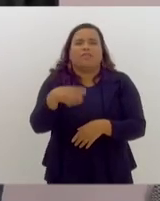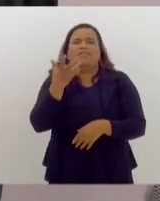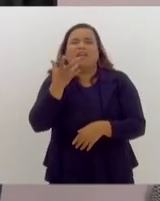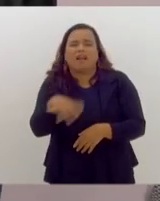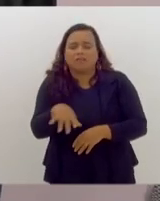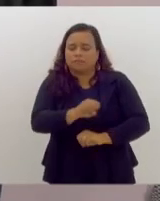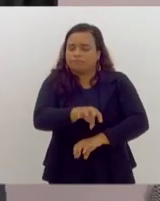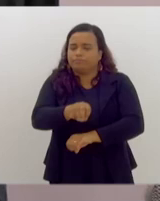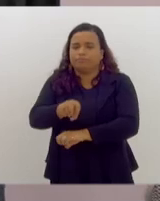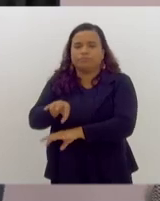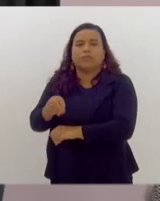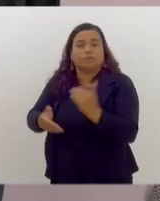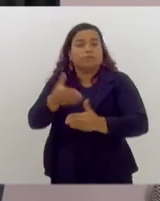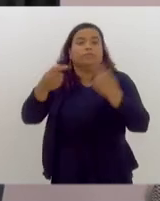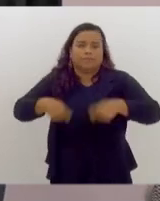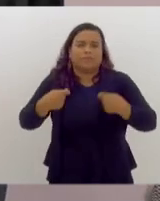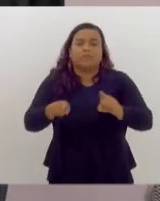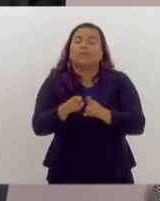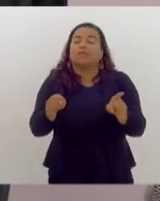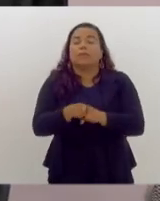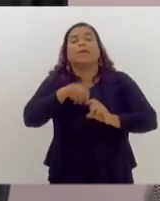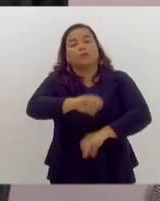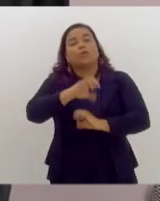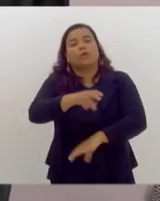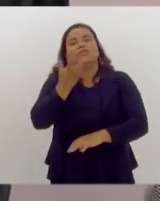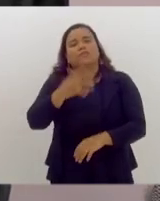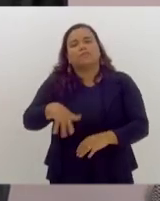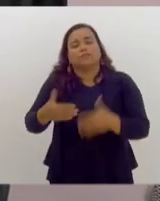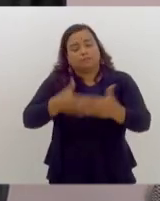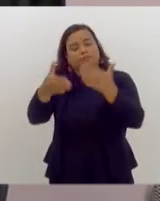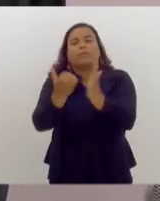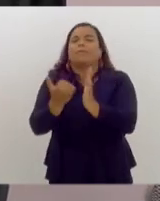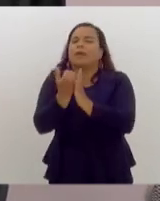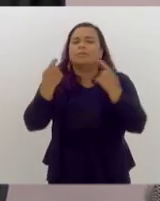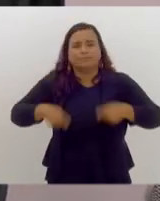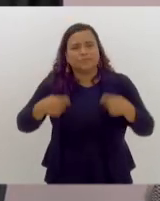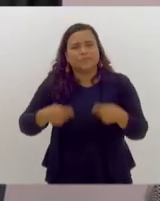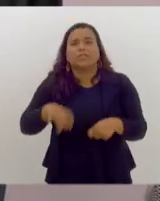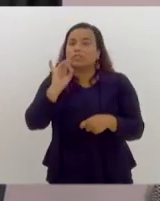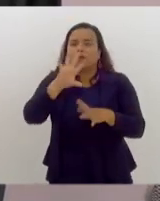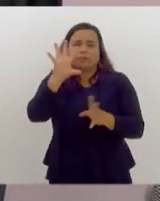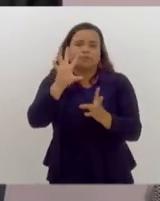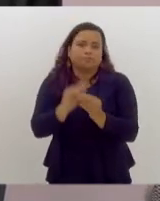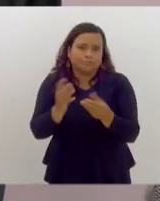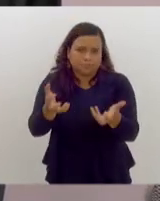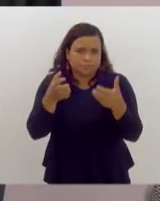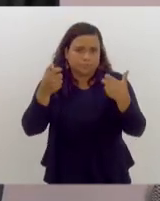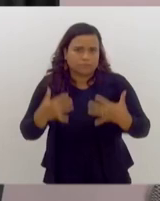no restante da educação infantil. Então, quero só fazer essa pontuação,